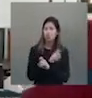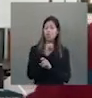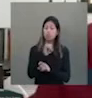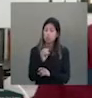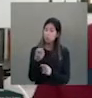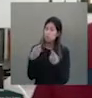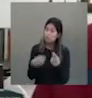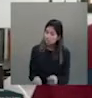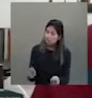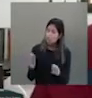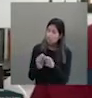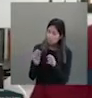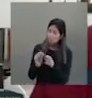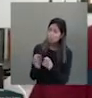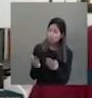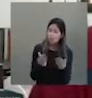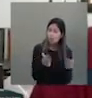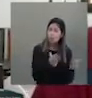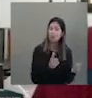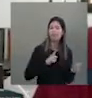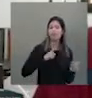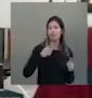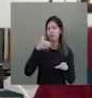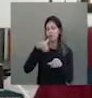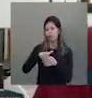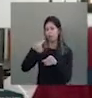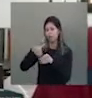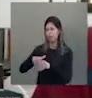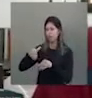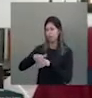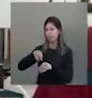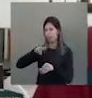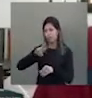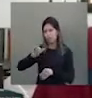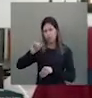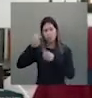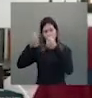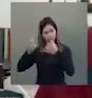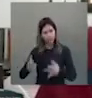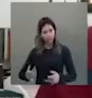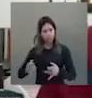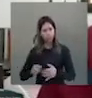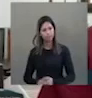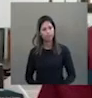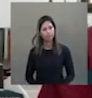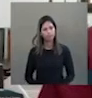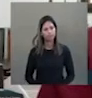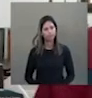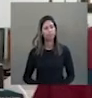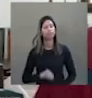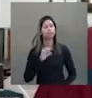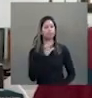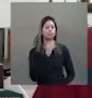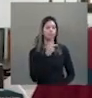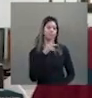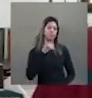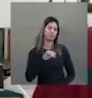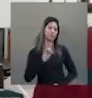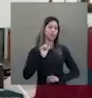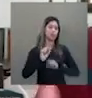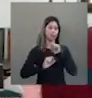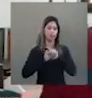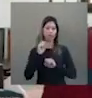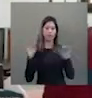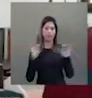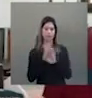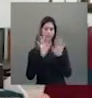convite? Façamos, votemos e ele virá e explicará. Sobre a questão da CPI, só para terminar, que eu